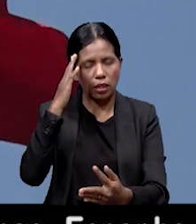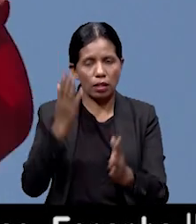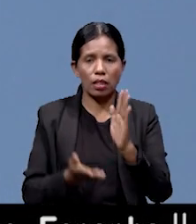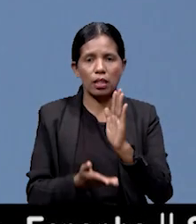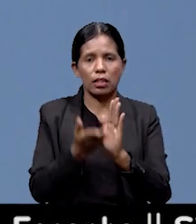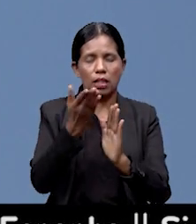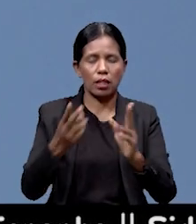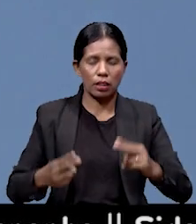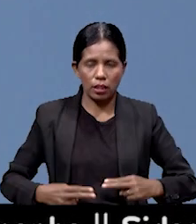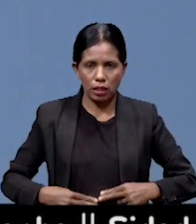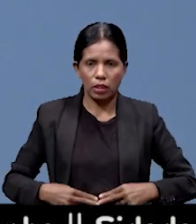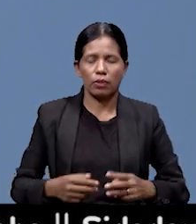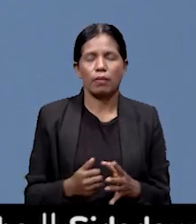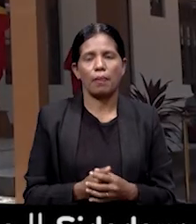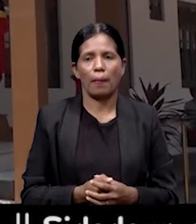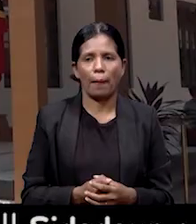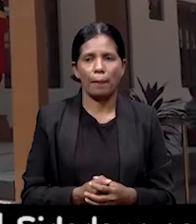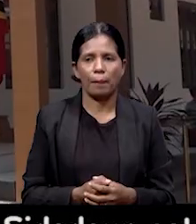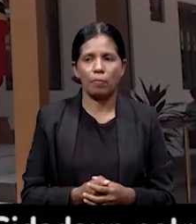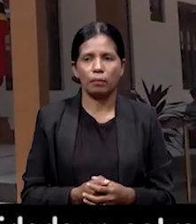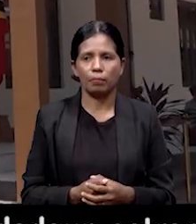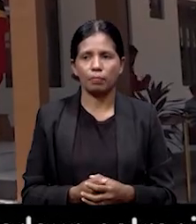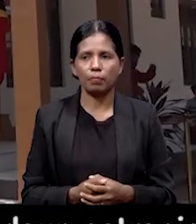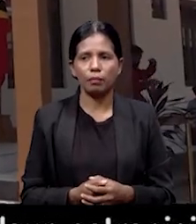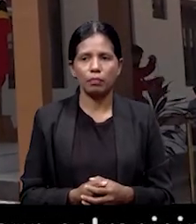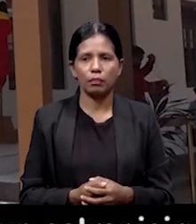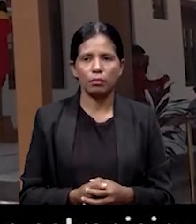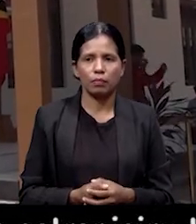bahasa asinto arte marcial nian. Agustin da Costa, Ferde Suarez, ZMN.